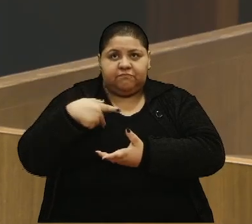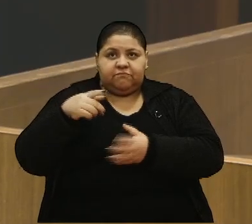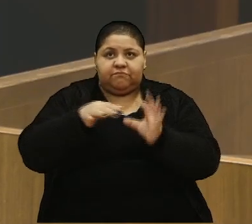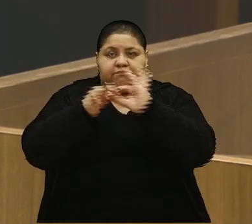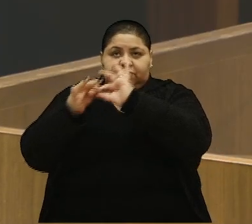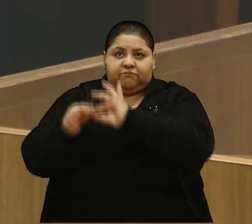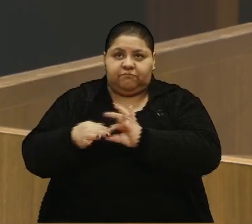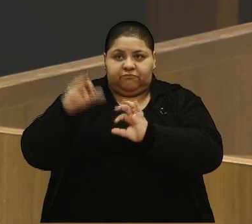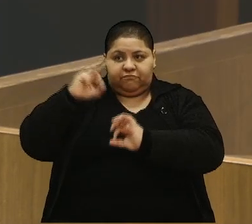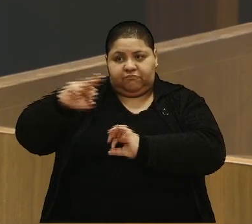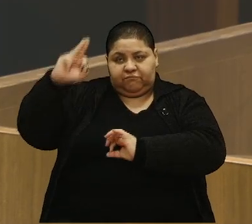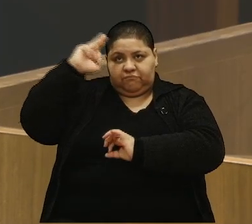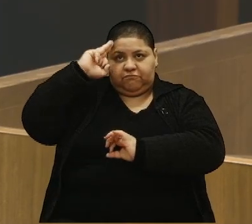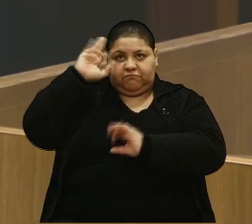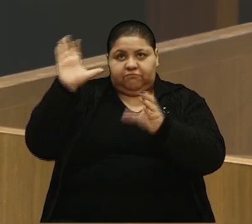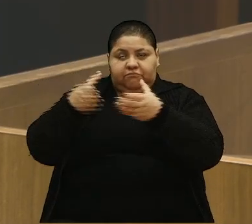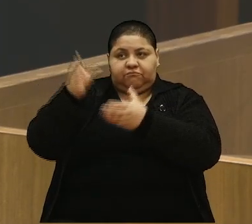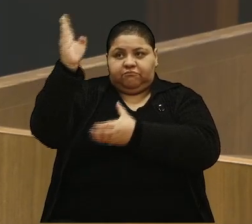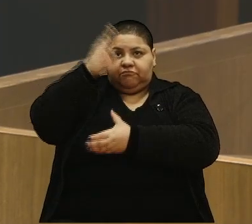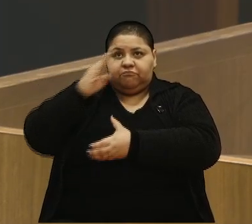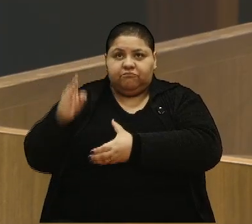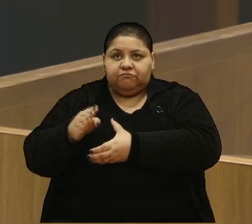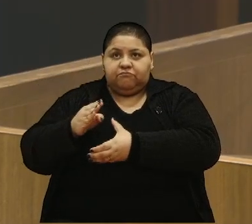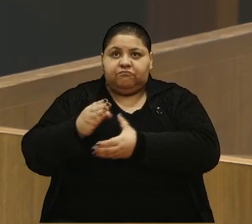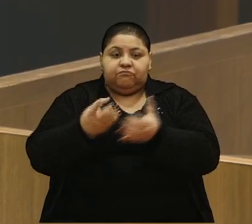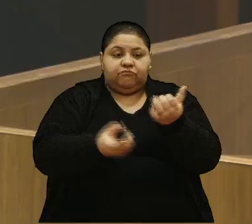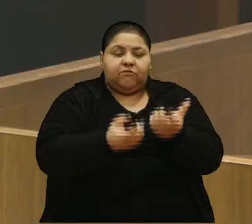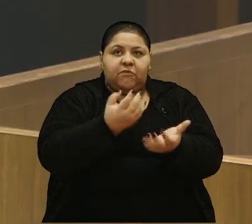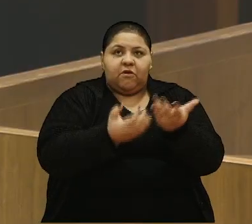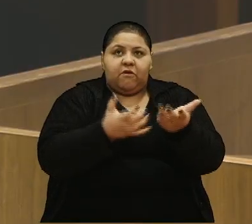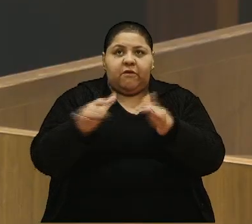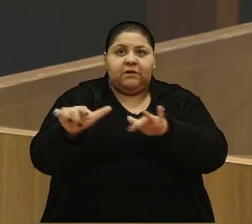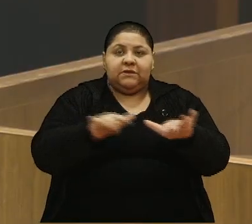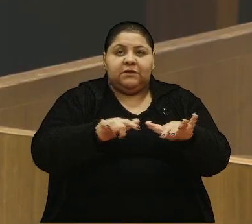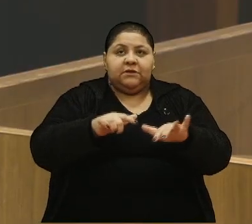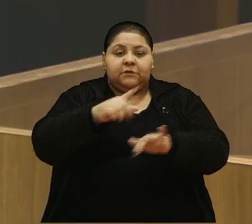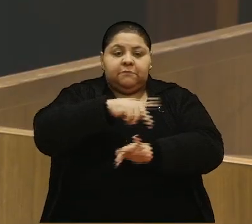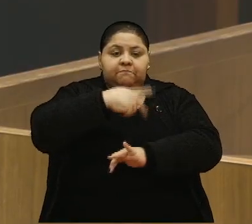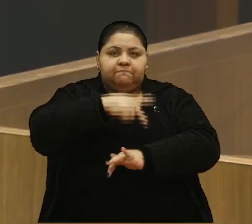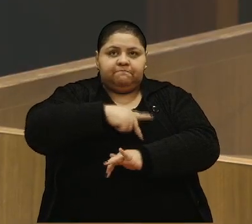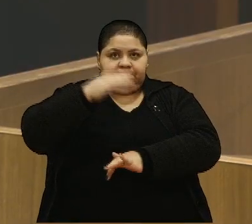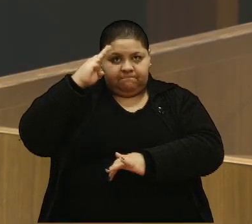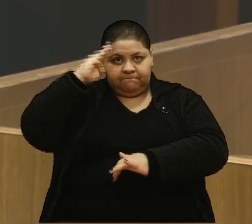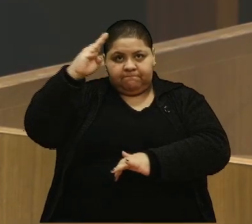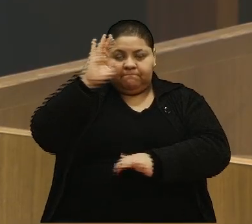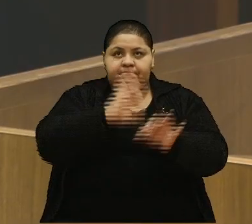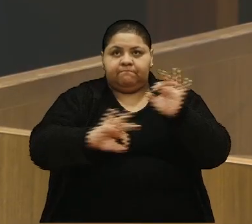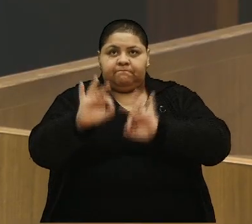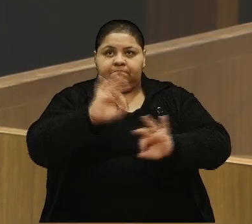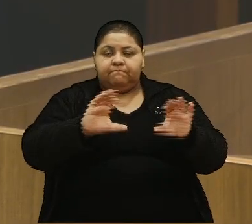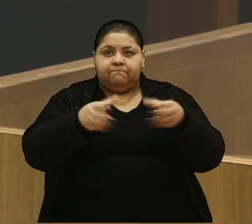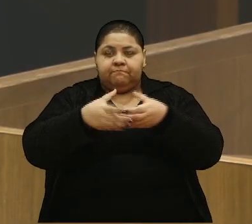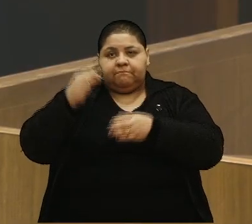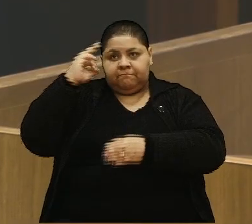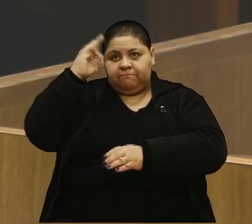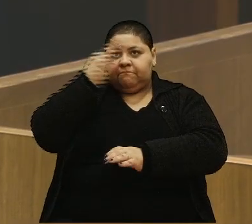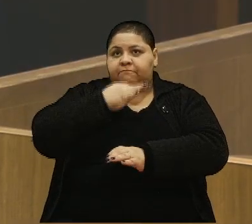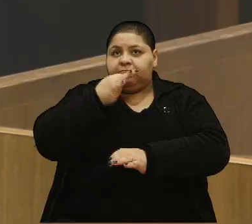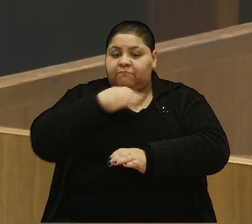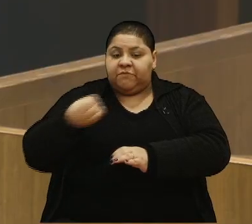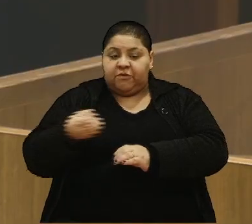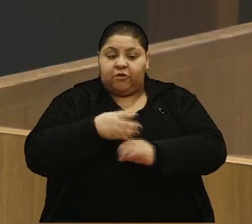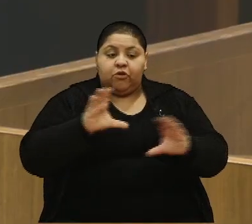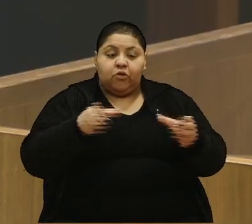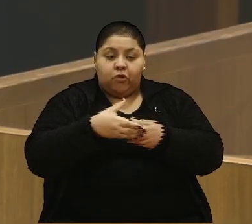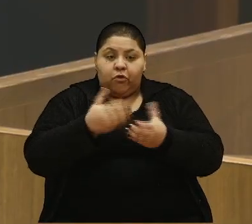dos Escoteiros do Brasil durante um fogo de conselho na Semana da Pátria, organizado pelo Grupo de Escoteiro Caxias e pelo novo grupo